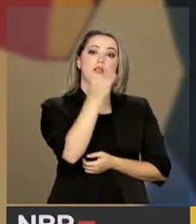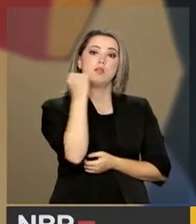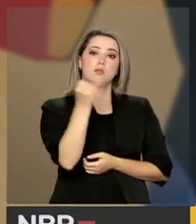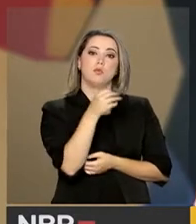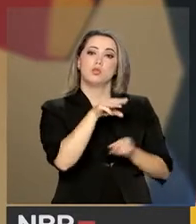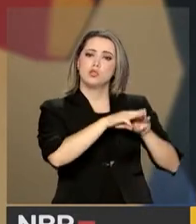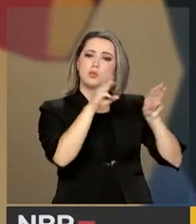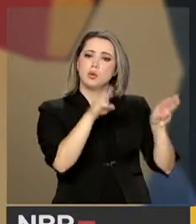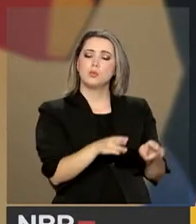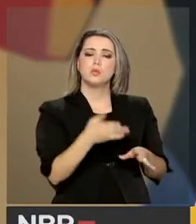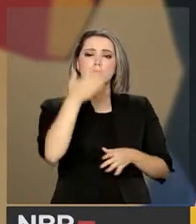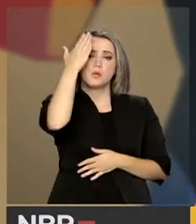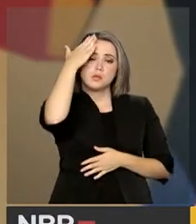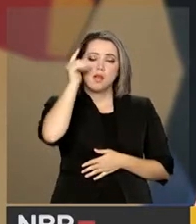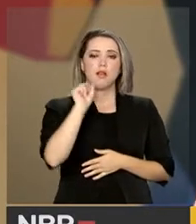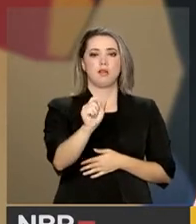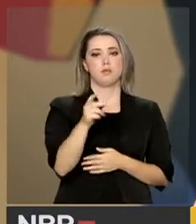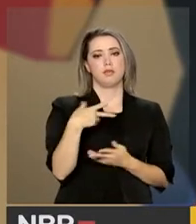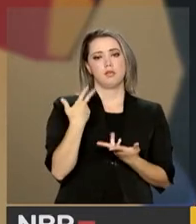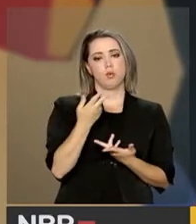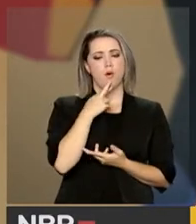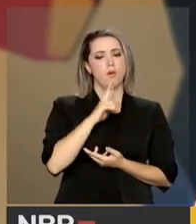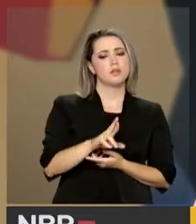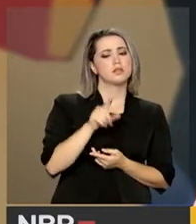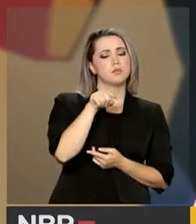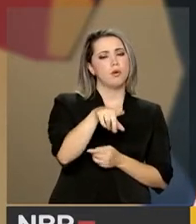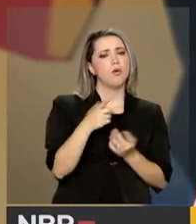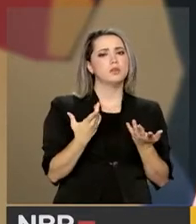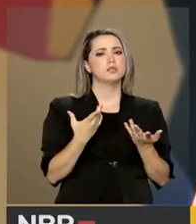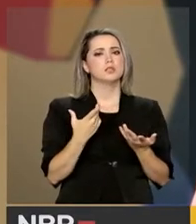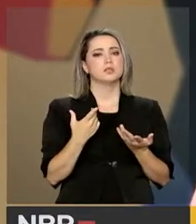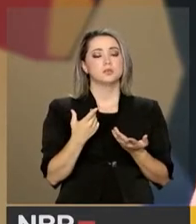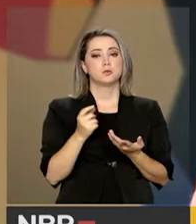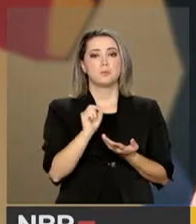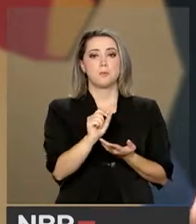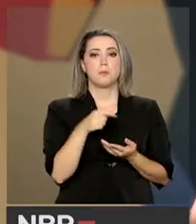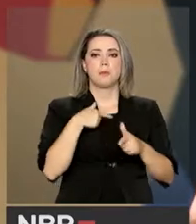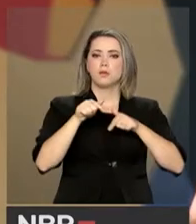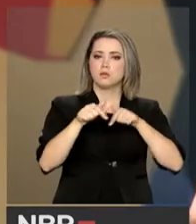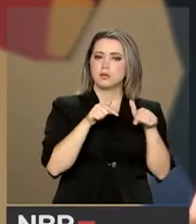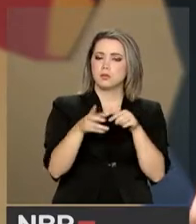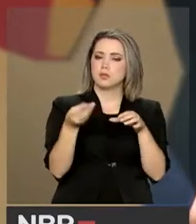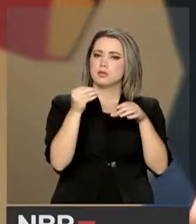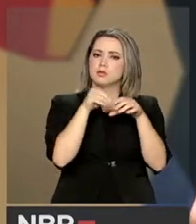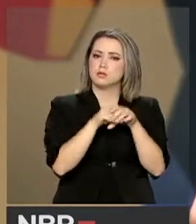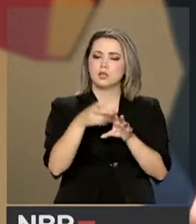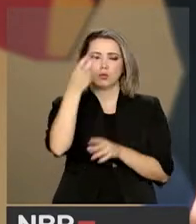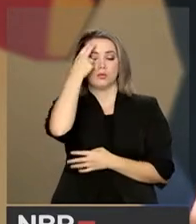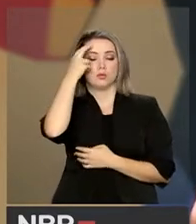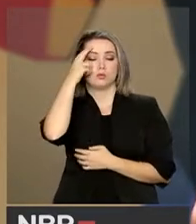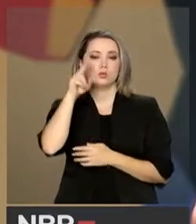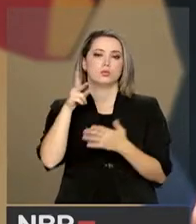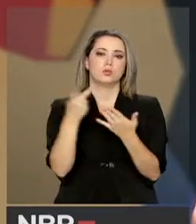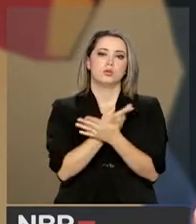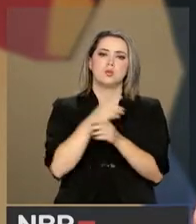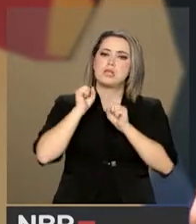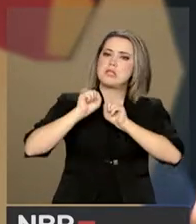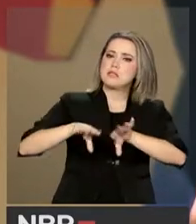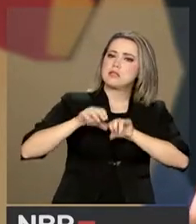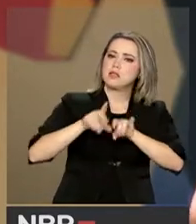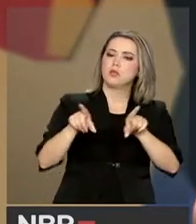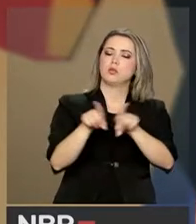dimensão do resultado que as suas atividades culturais e